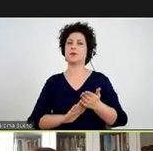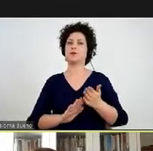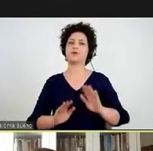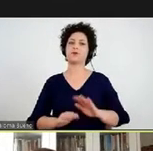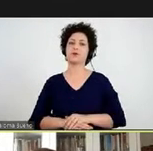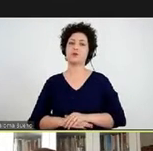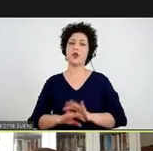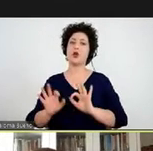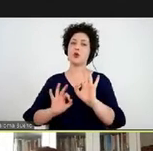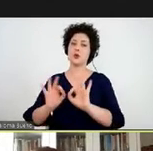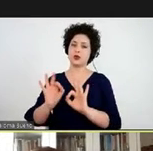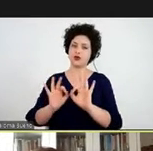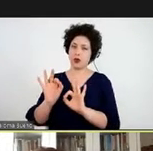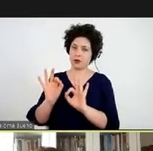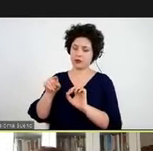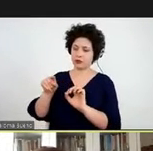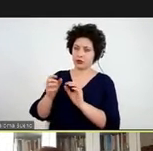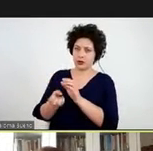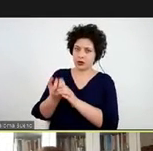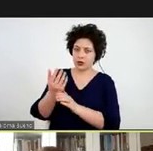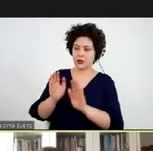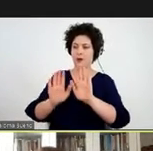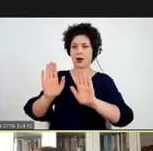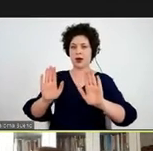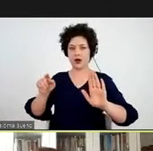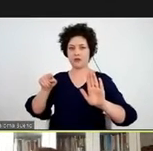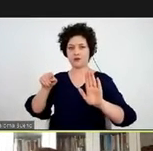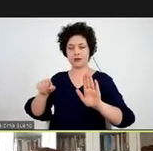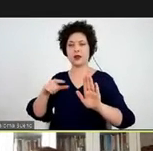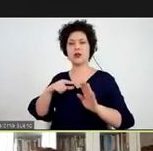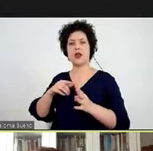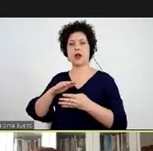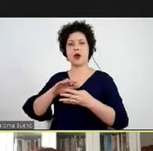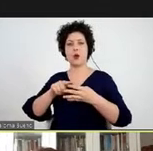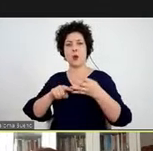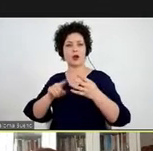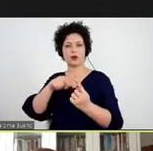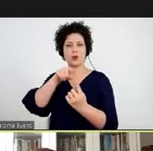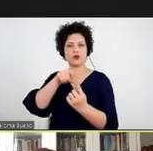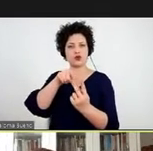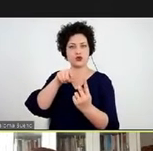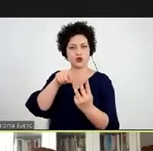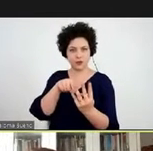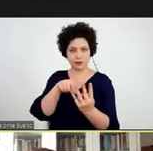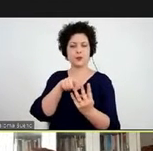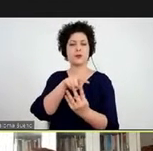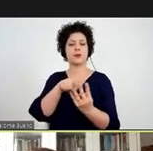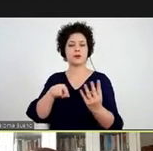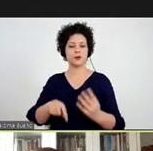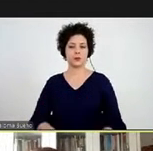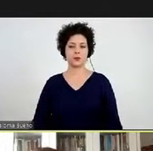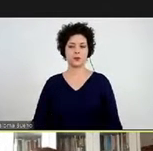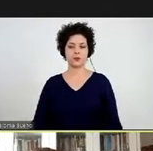O projeto de criação da galeria vai ter 4 objetivos. Pediria para passar